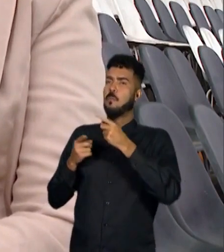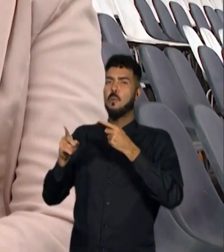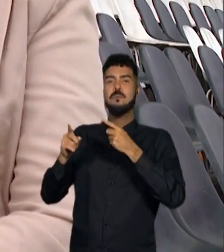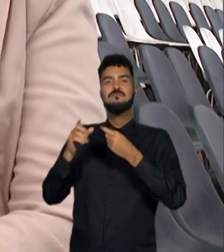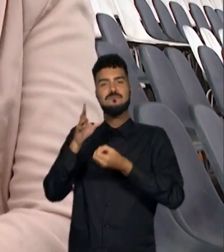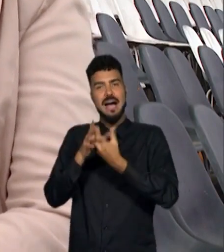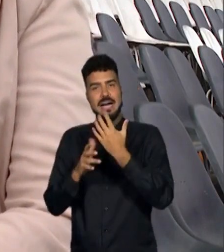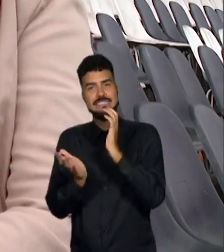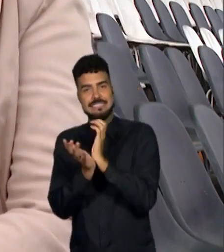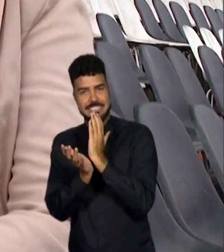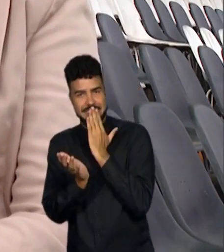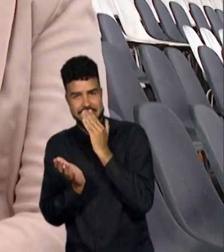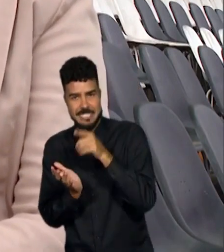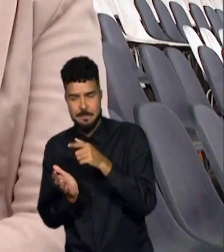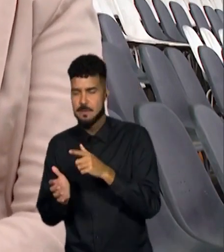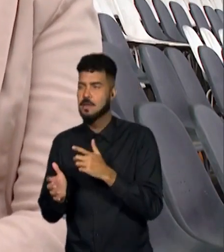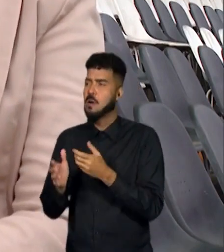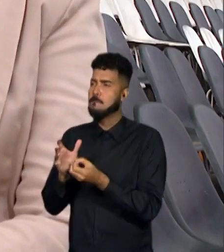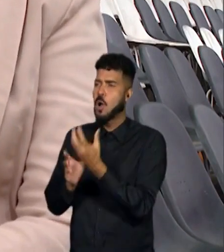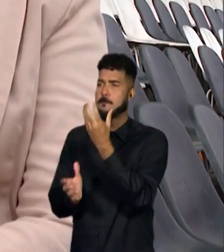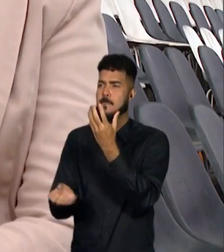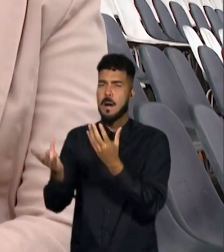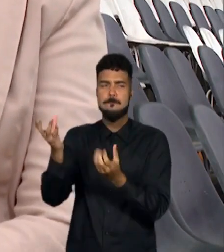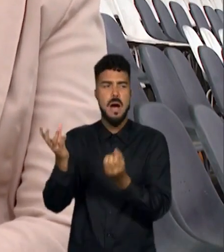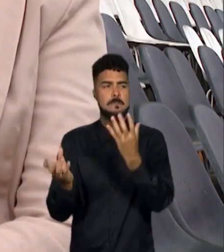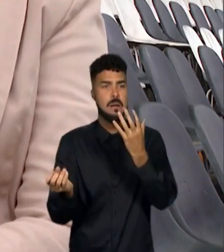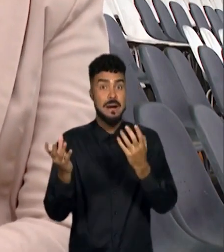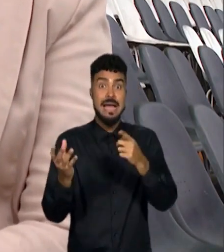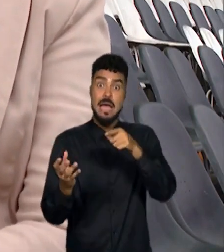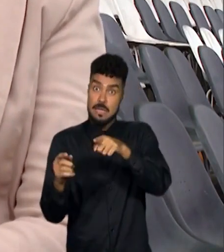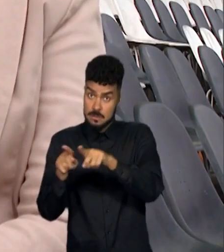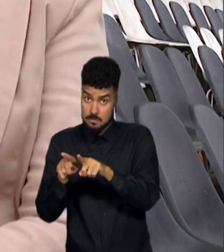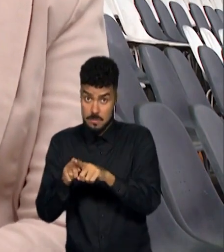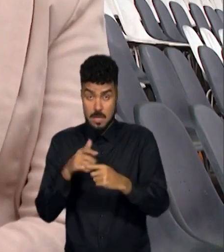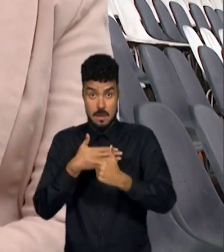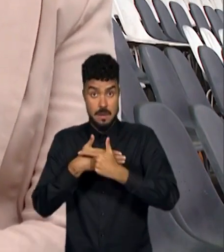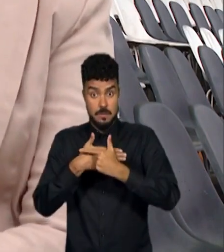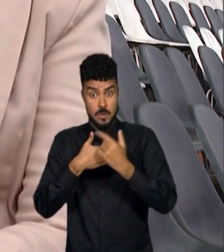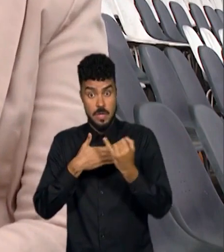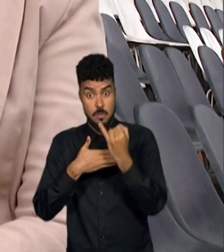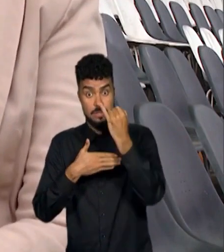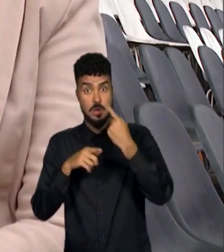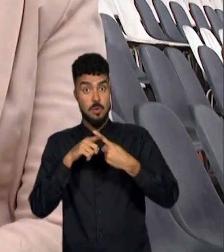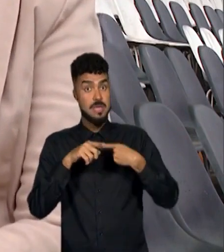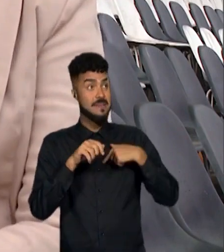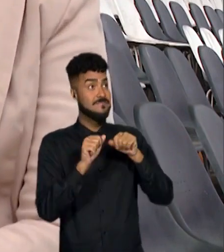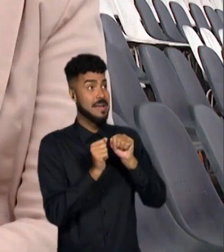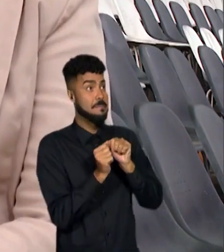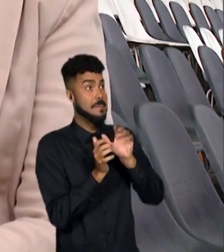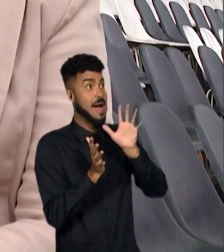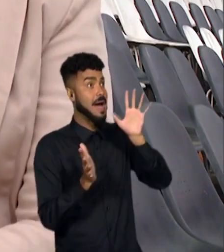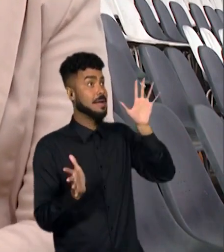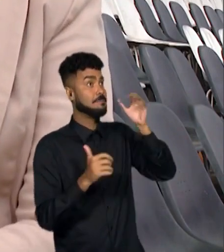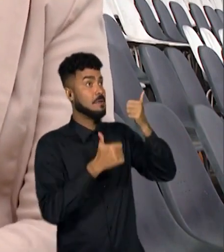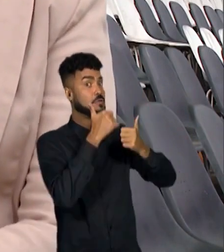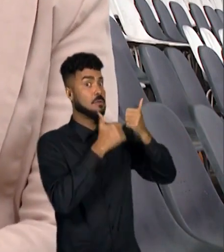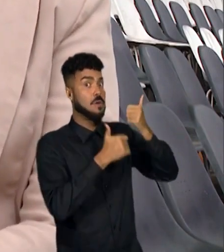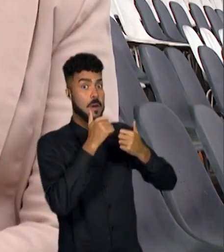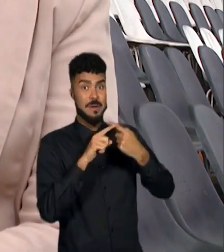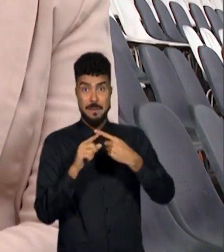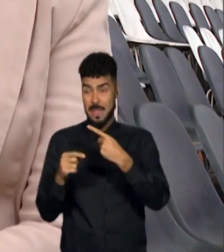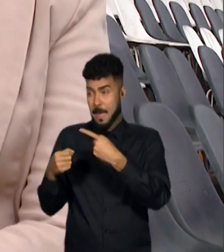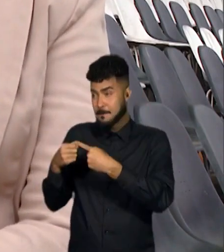E vai fundar clubes que vão ter um papel muito importante na democratização do futebol, porque são clubes